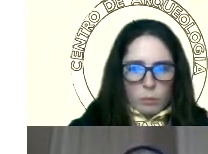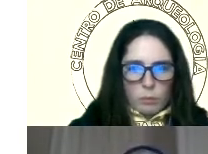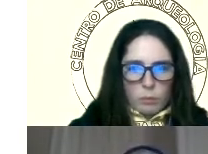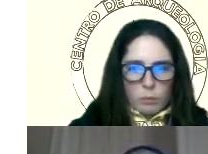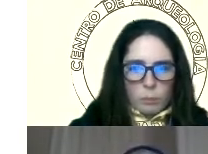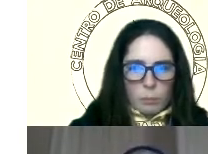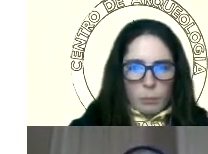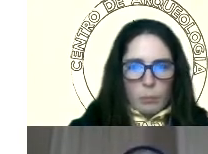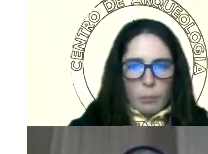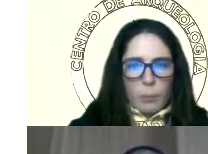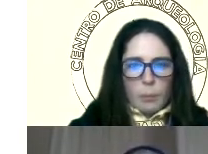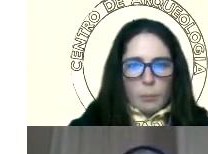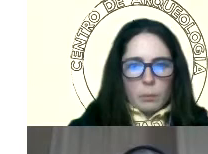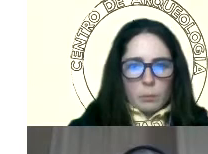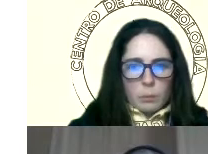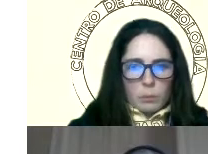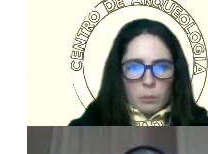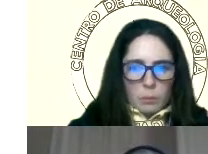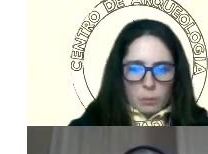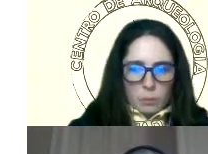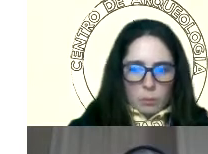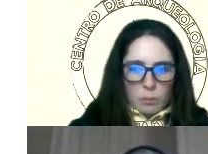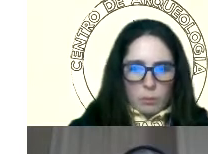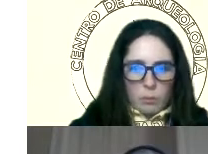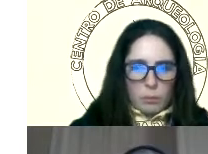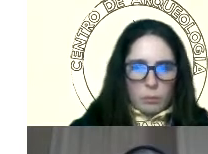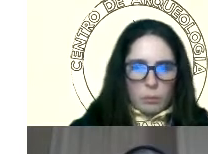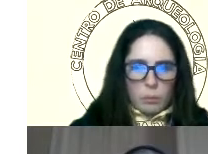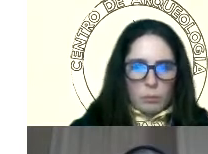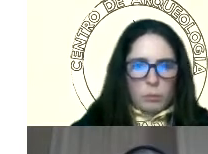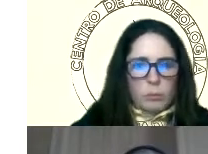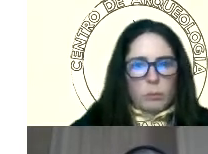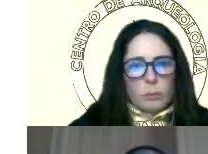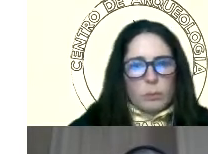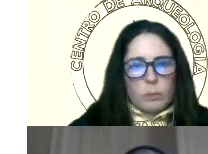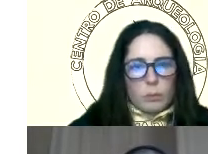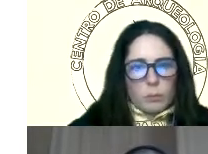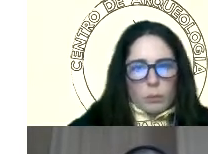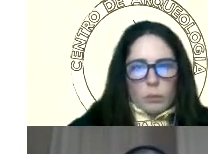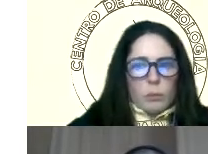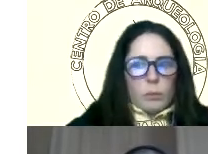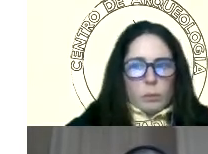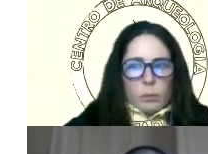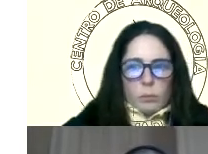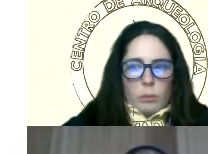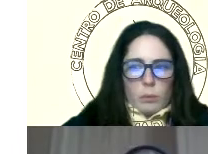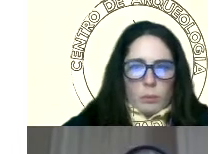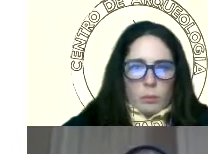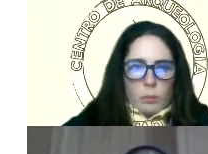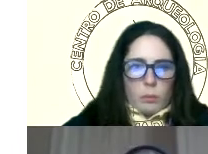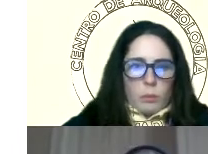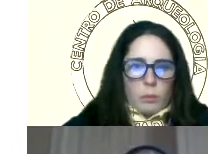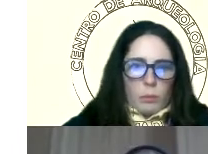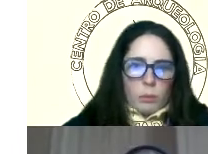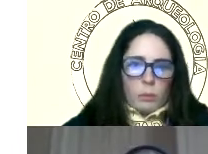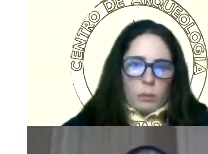regulava a vida capucha e que, inclusivamente, num dos seus capítulos, descreve o modo